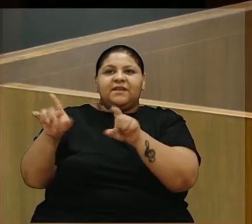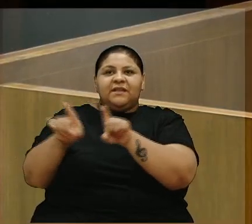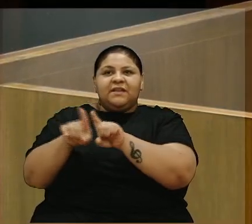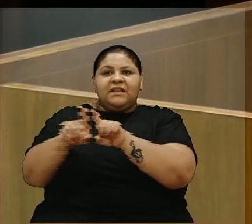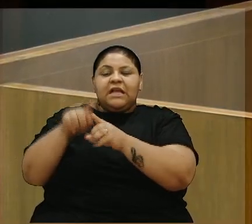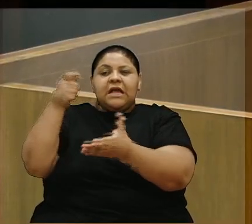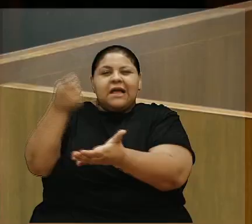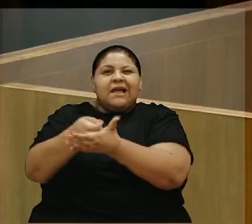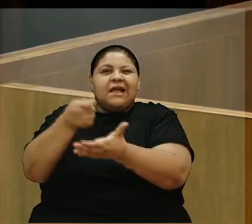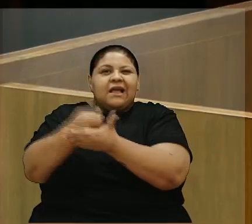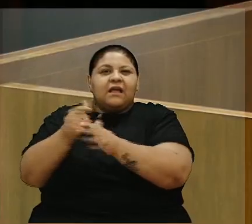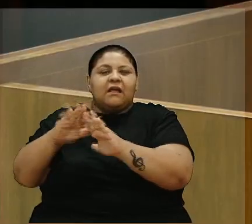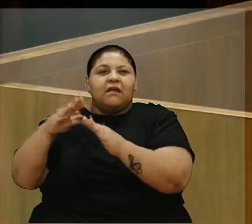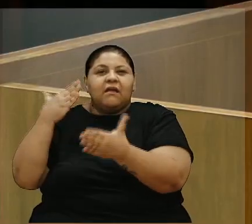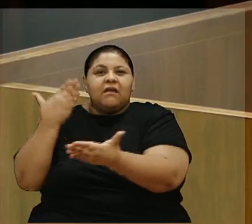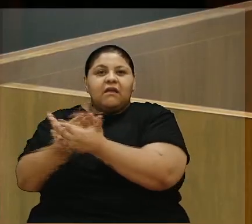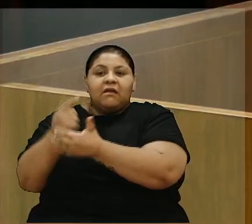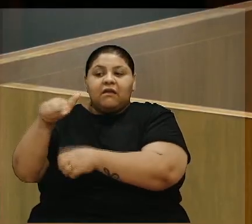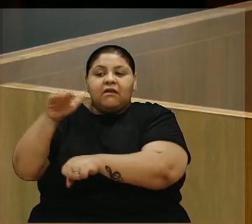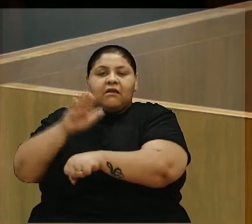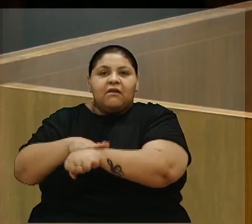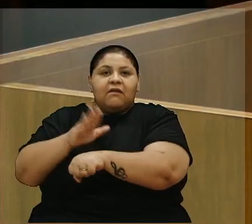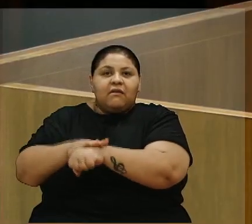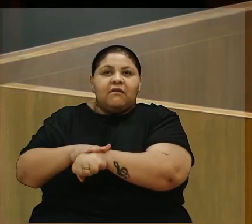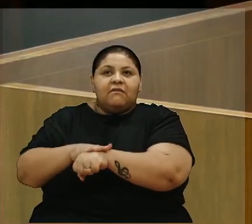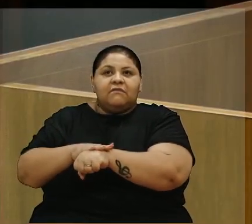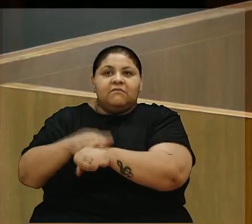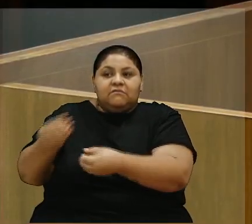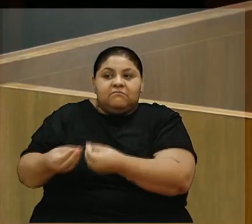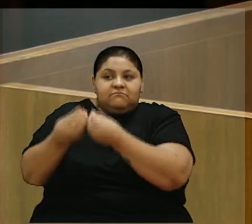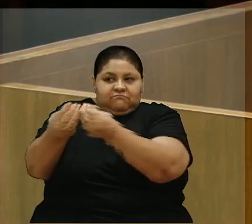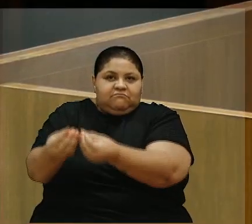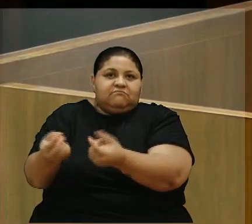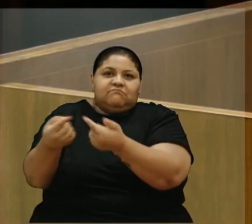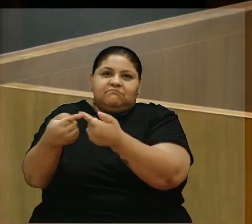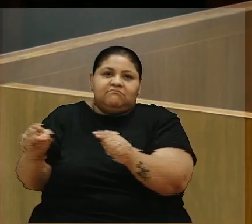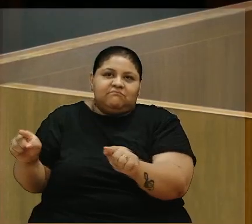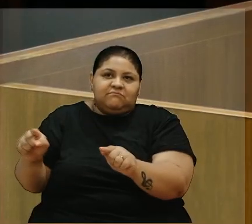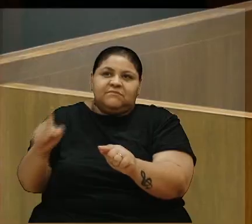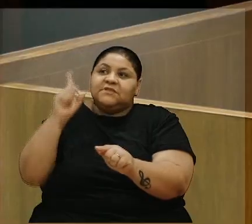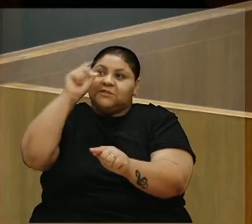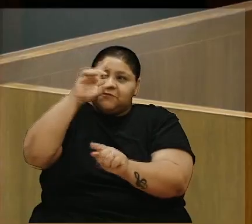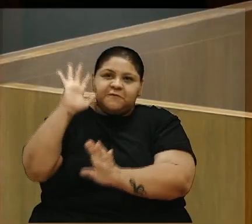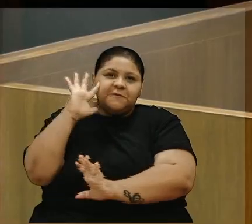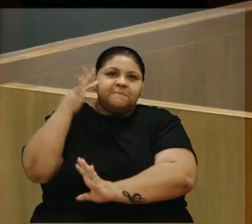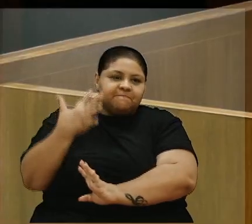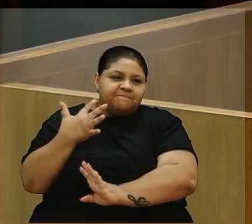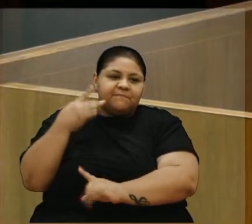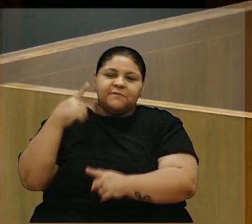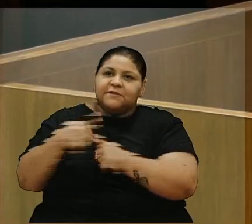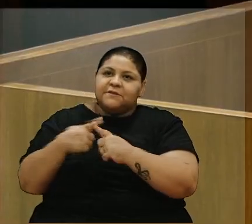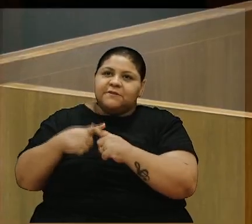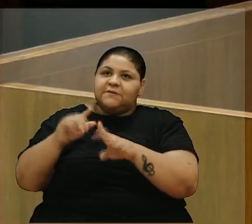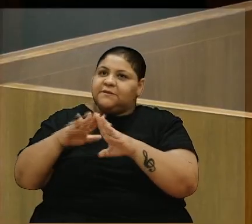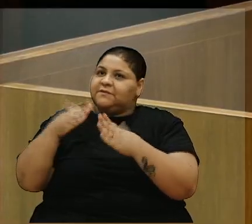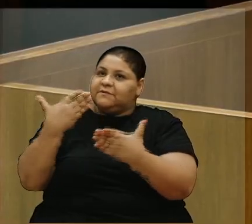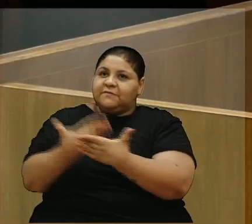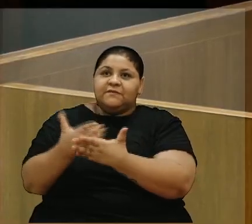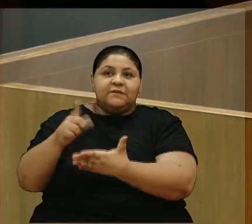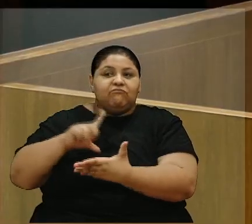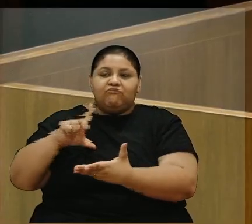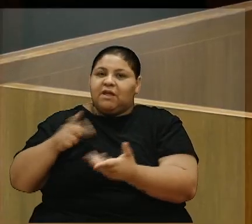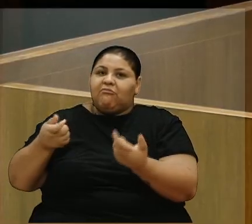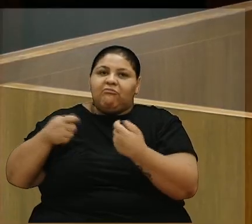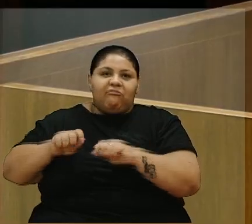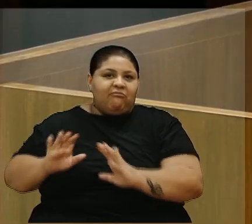luta lá nas nossas escolas para que esses momentos sejam proporcionados. Mas isso está difícil de acontecer, porque as nossas escolas não têm